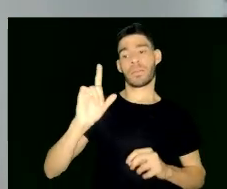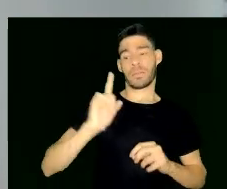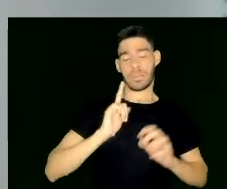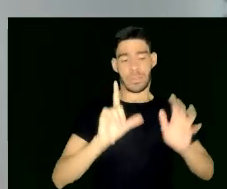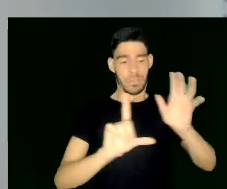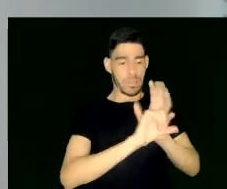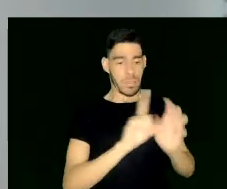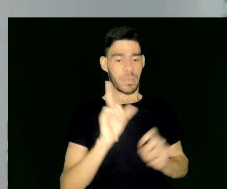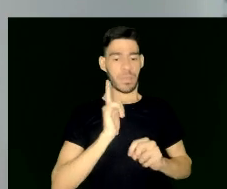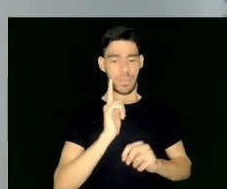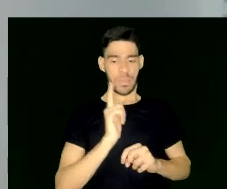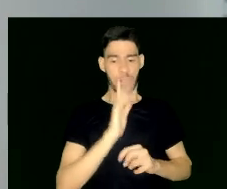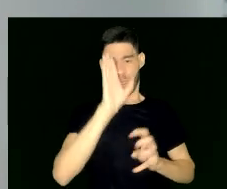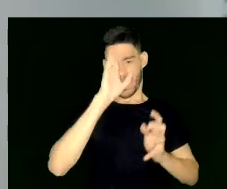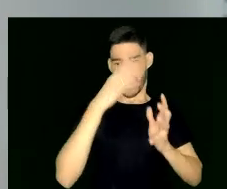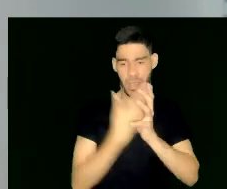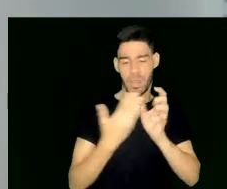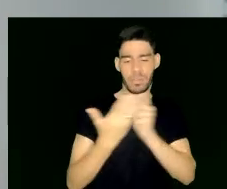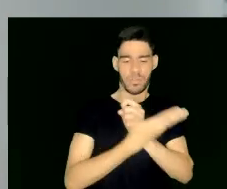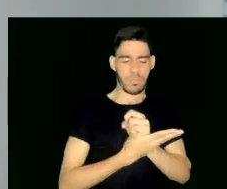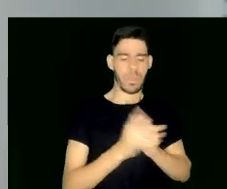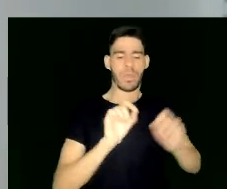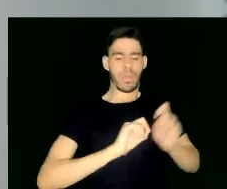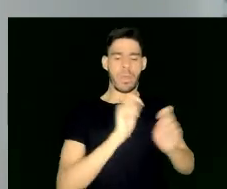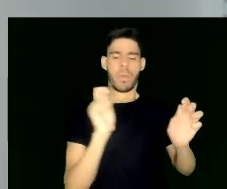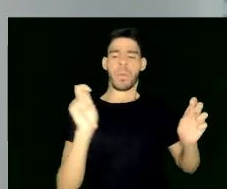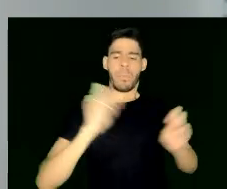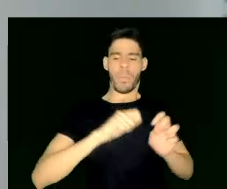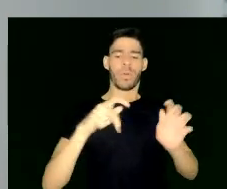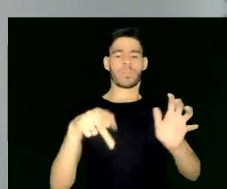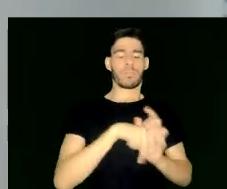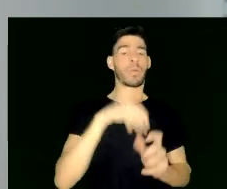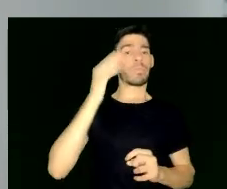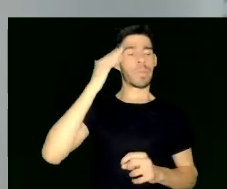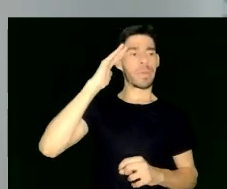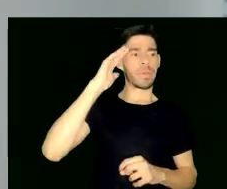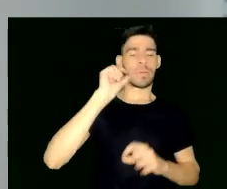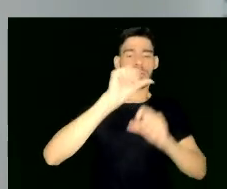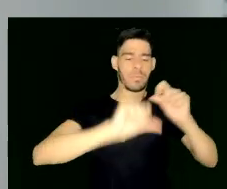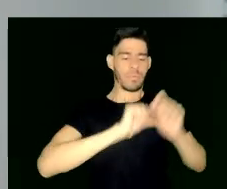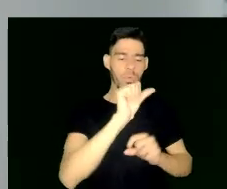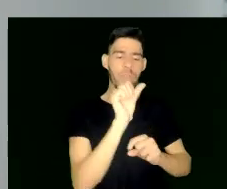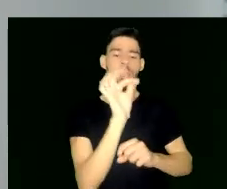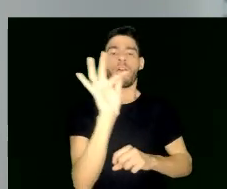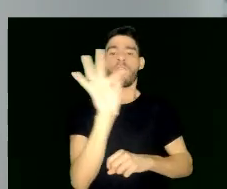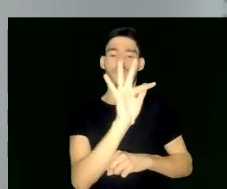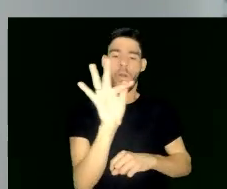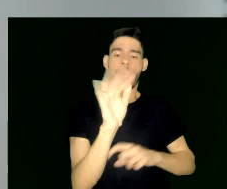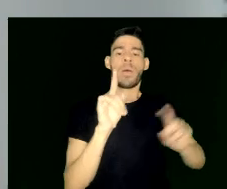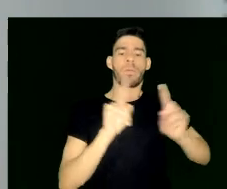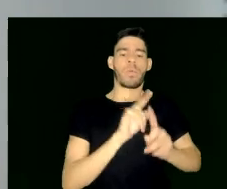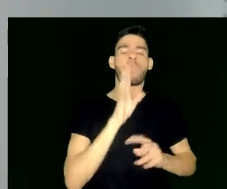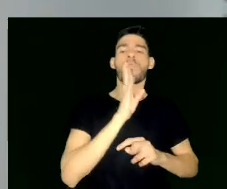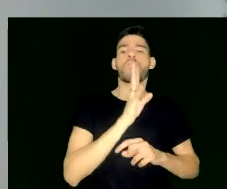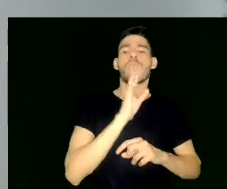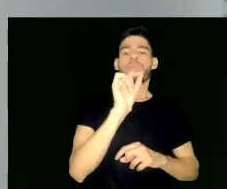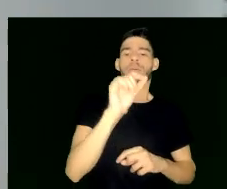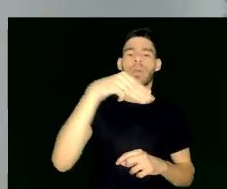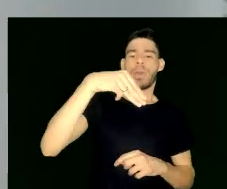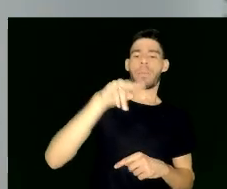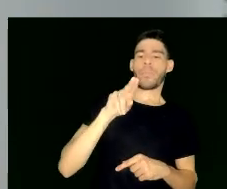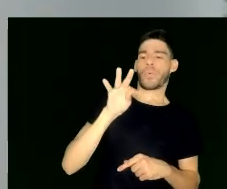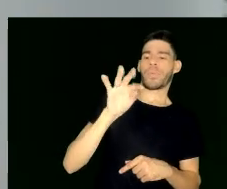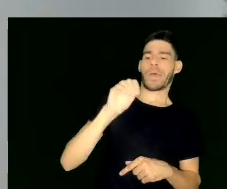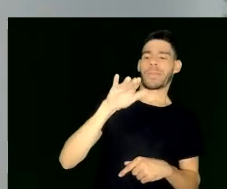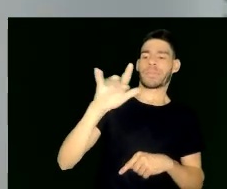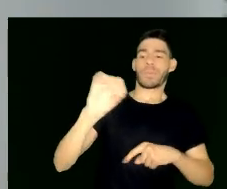na literatura. Particularmente, eu acredito também que é possível, pela própria interpretação, sem mudança formal, mas aquilo que conhecemos